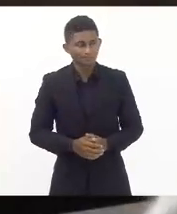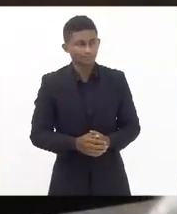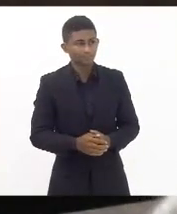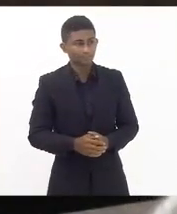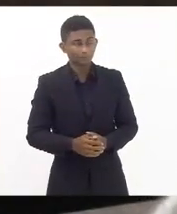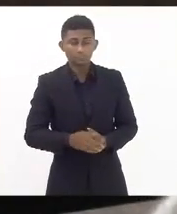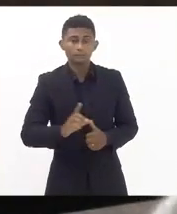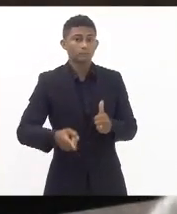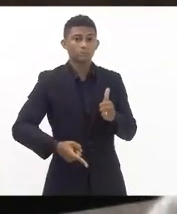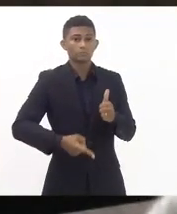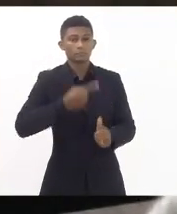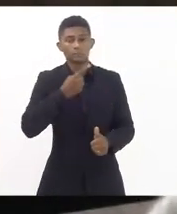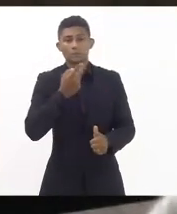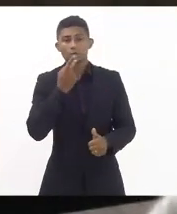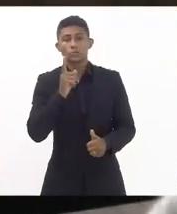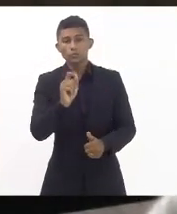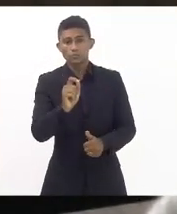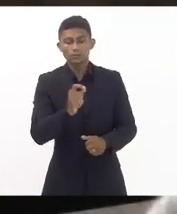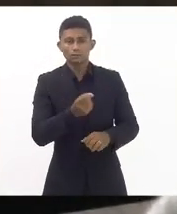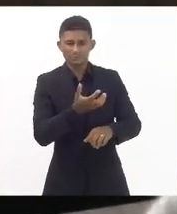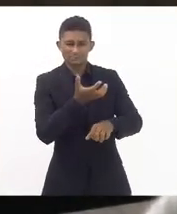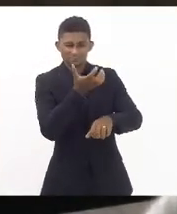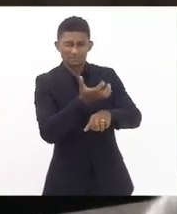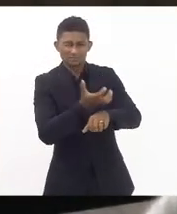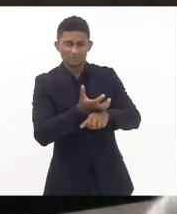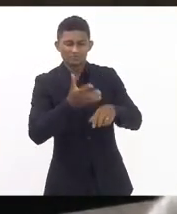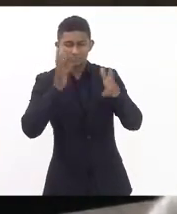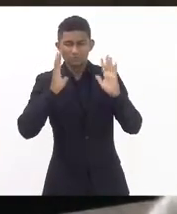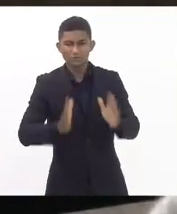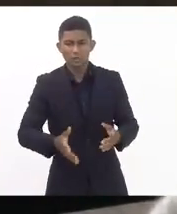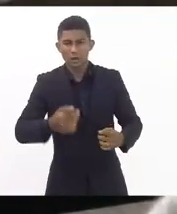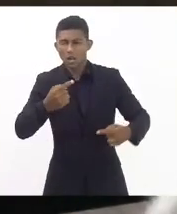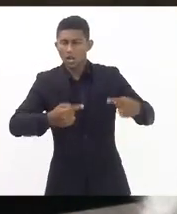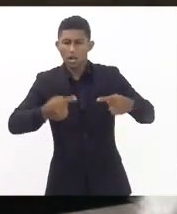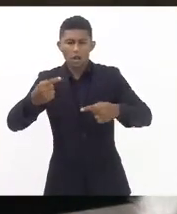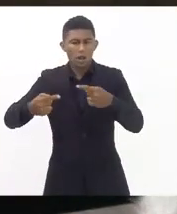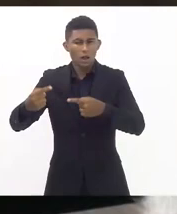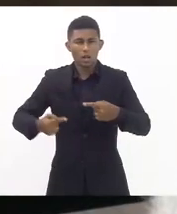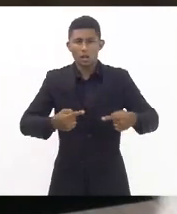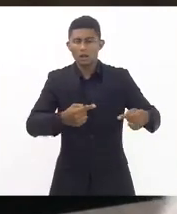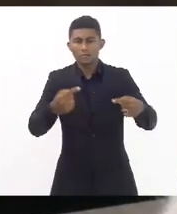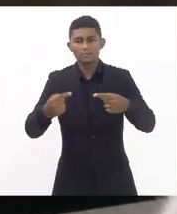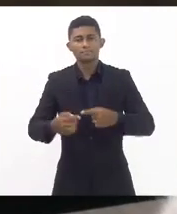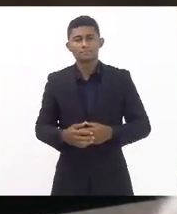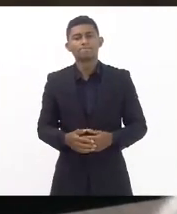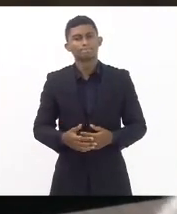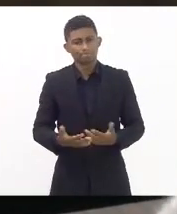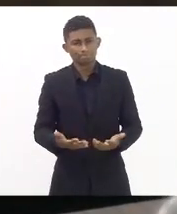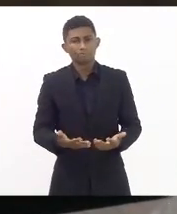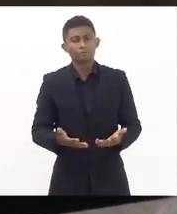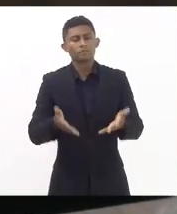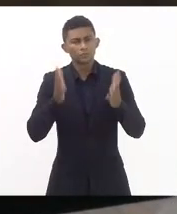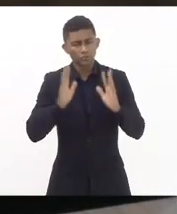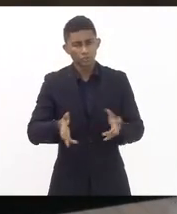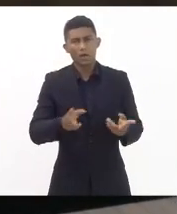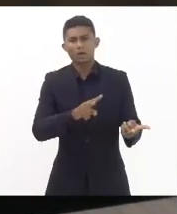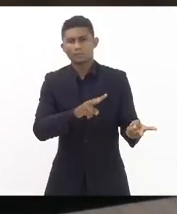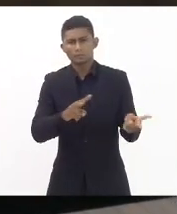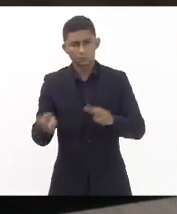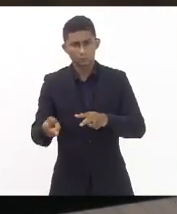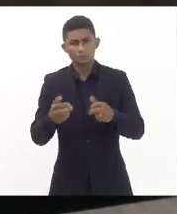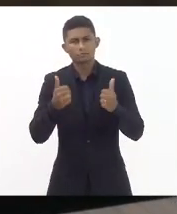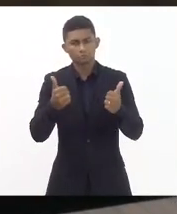lugar, eu quero dizer que a matéria foi amplamente debatida e com justiça e com justeza, muito bem encaminhada